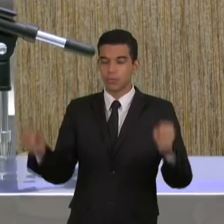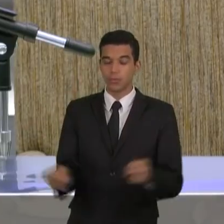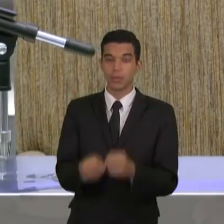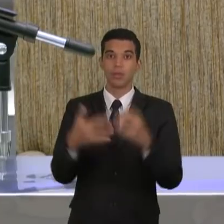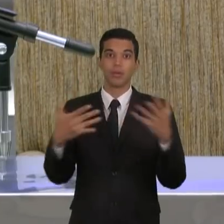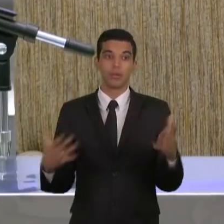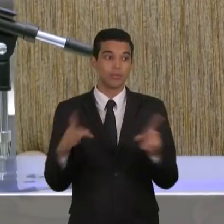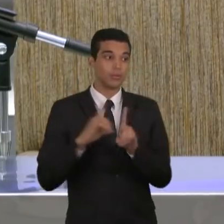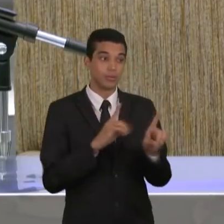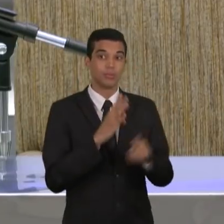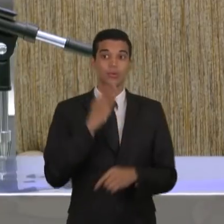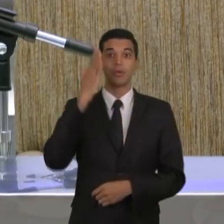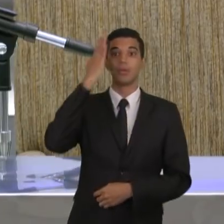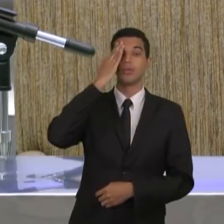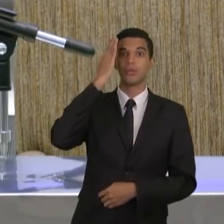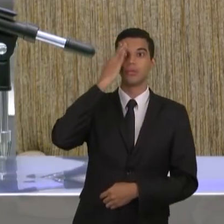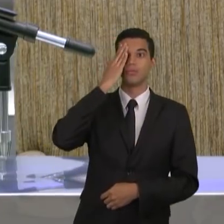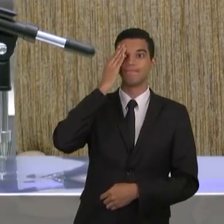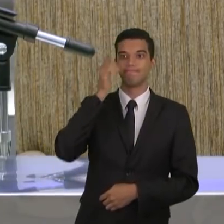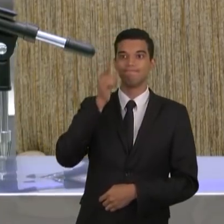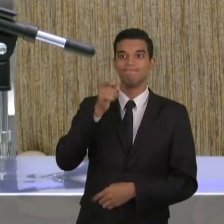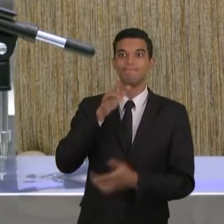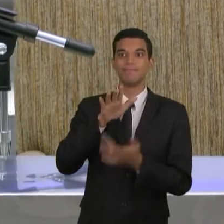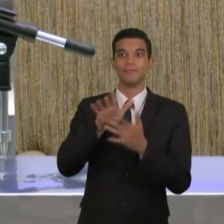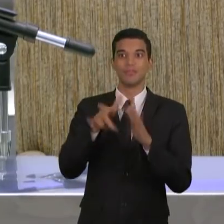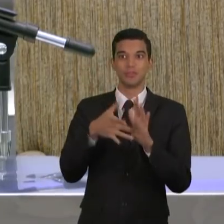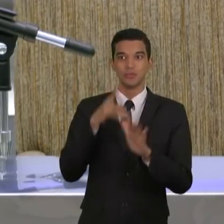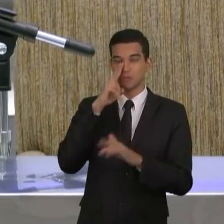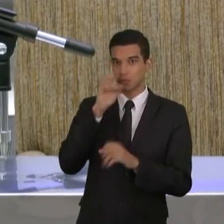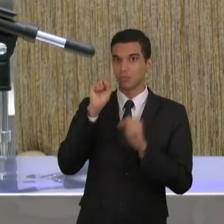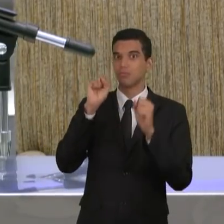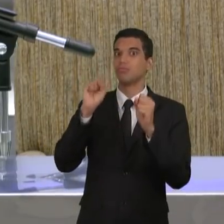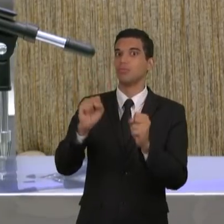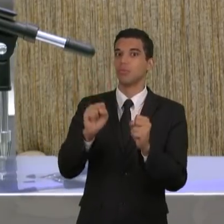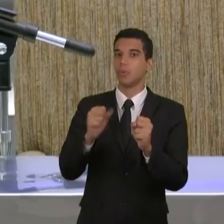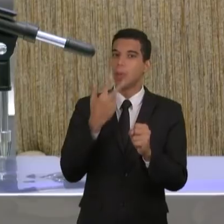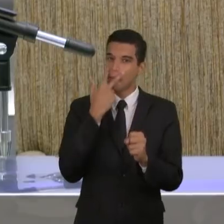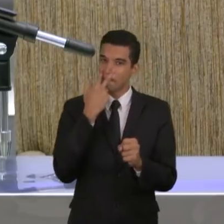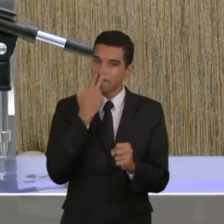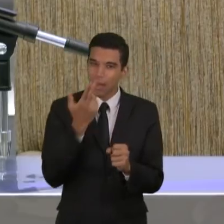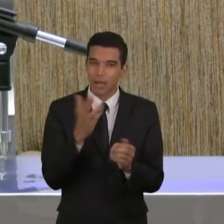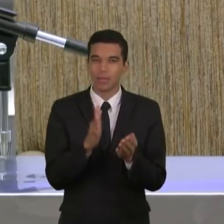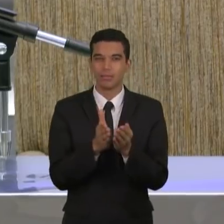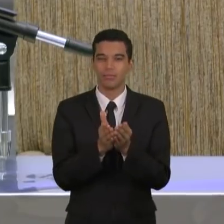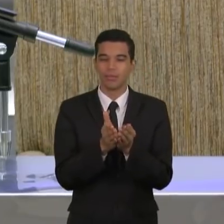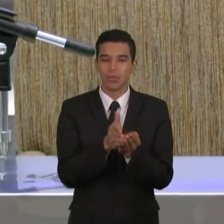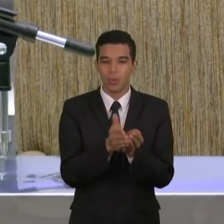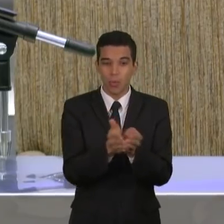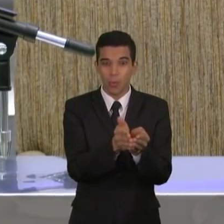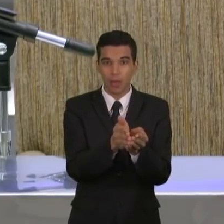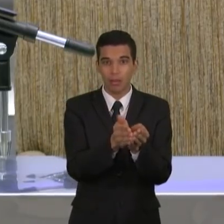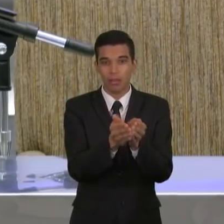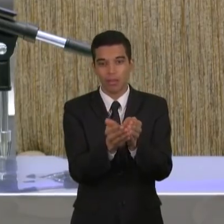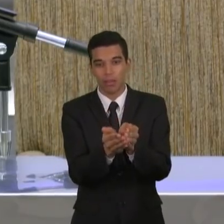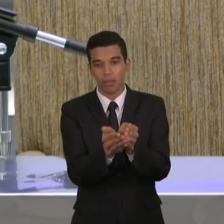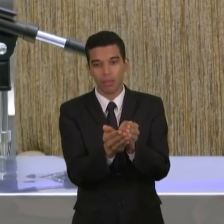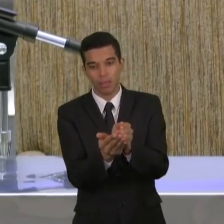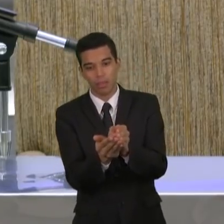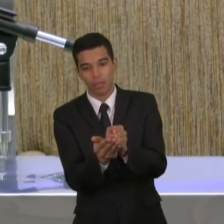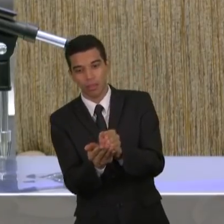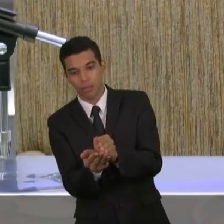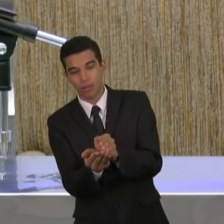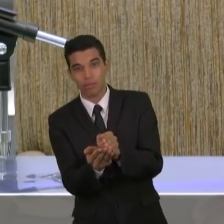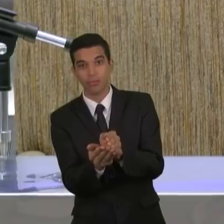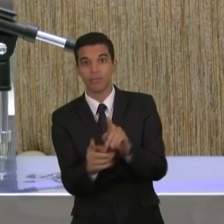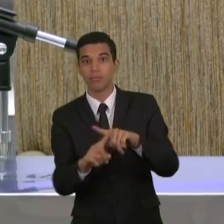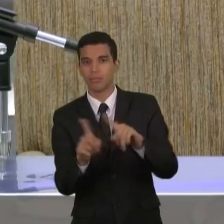a situação daquele barco em Jesus tem capacidade para isso Jesus tem